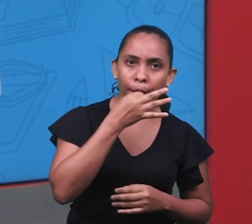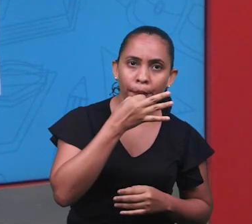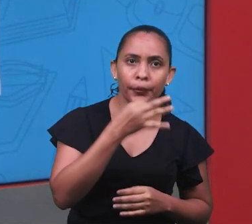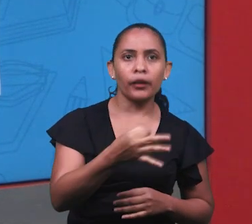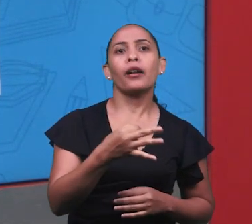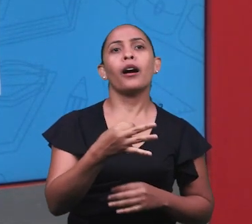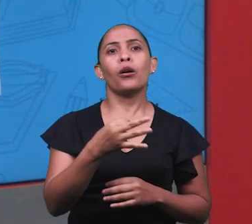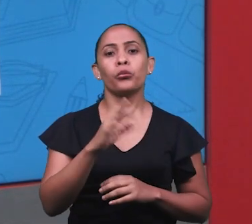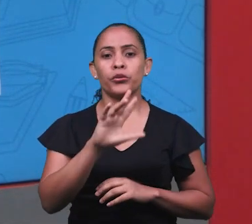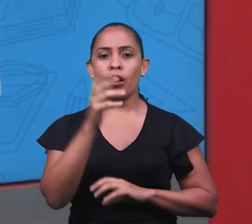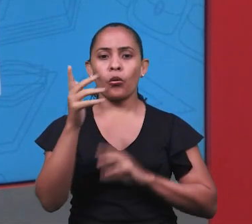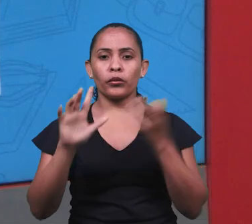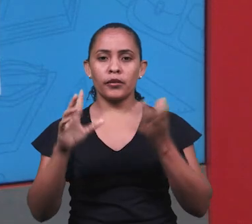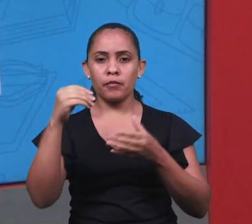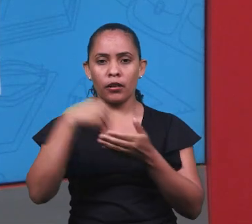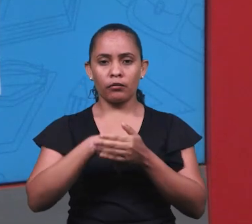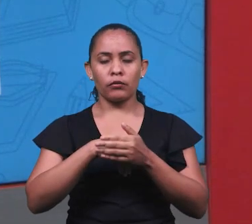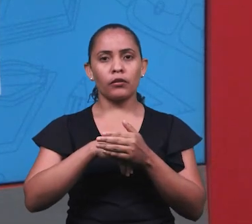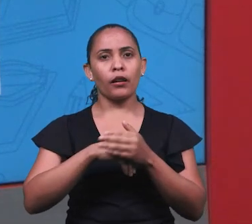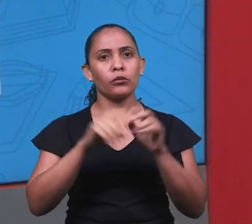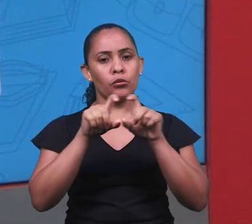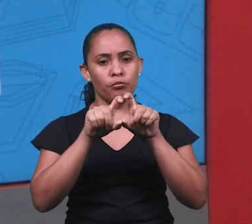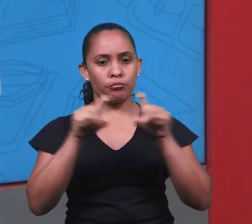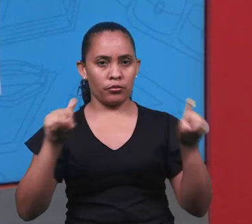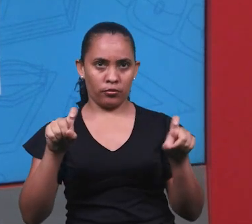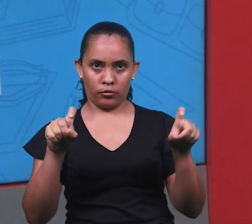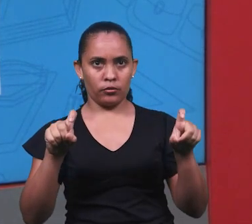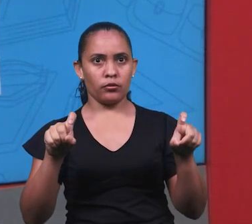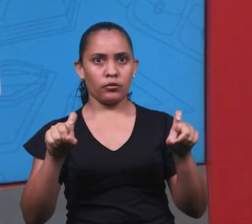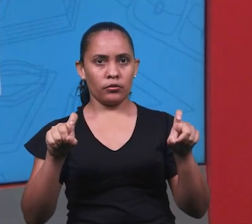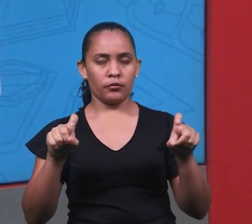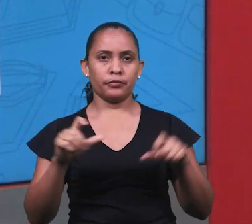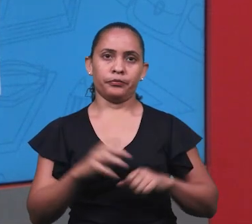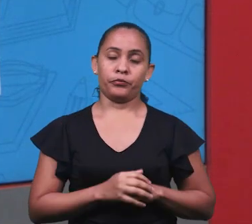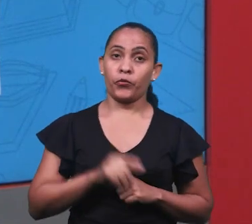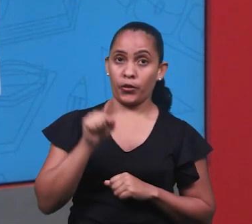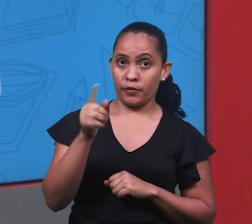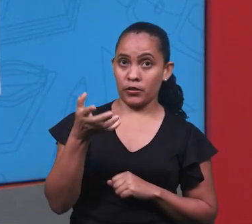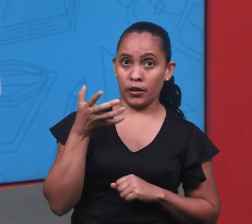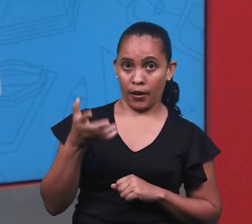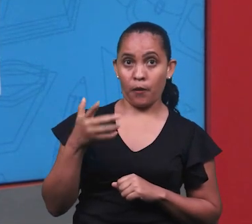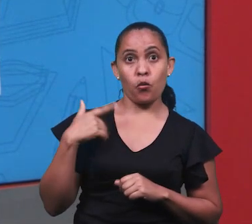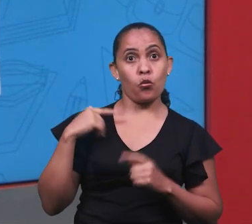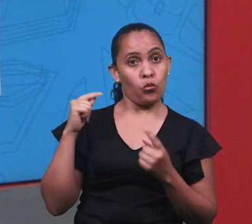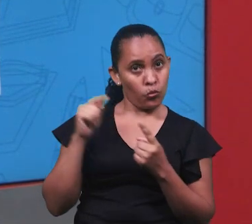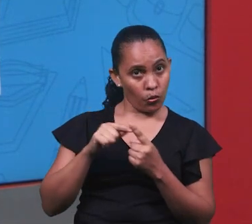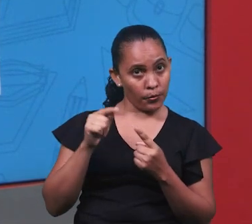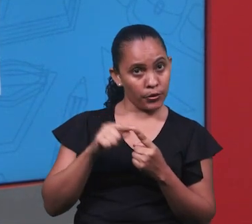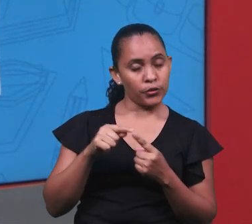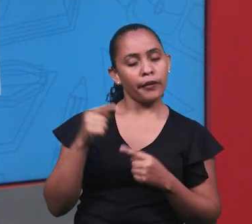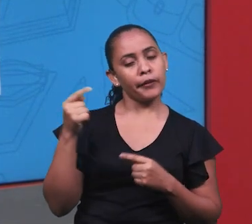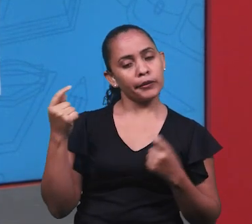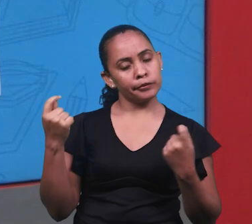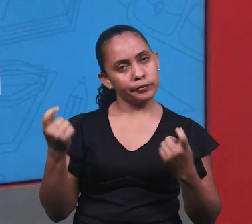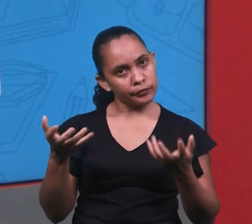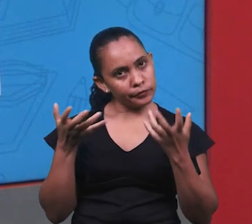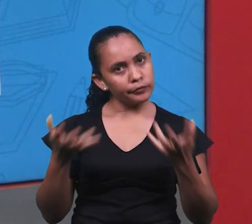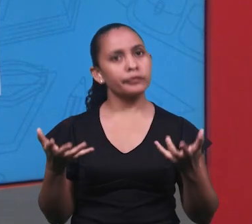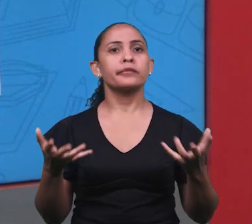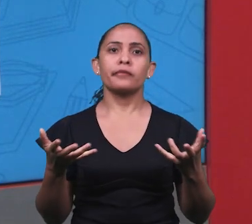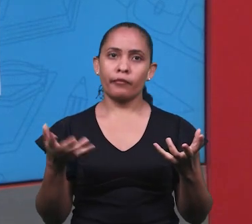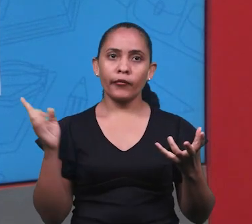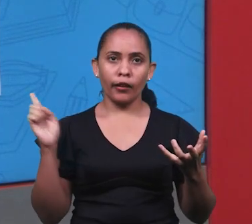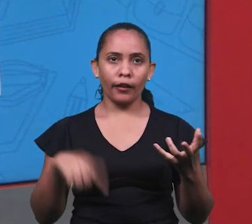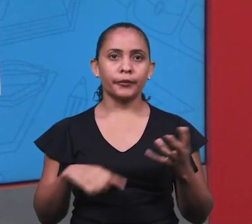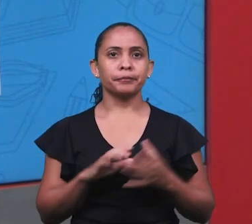muito organizado, garantindo a defesa de um ponto de vista. Então, o objetivo que você tem que alcançar na competência 3 é